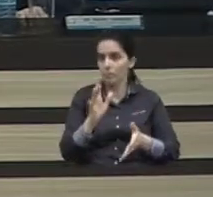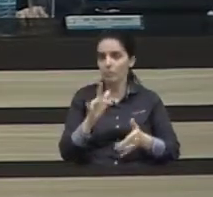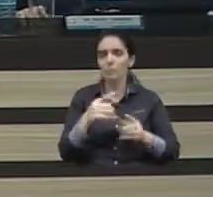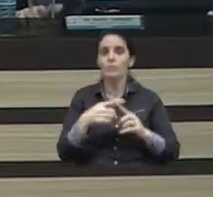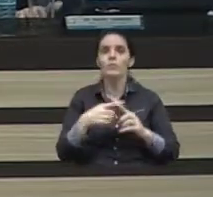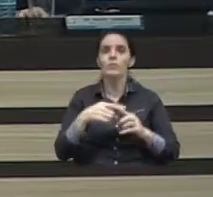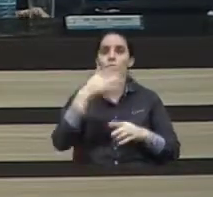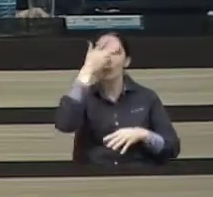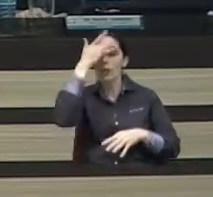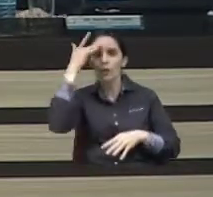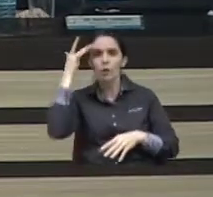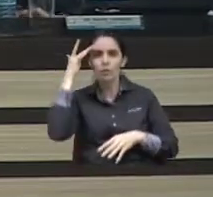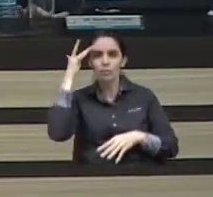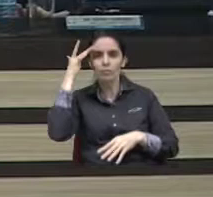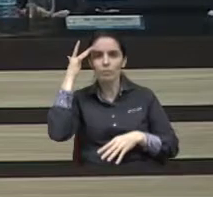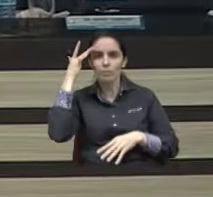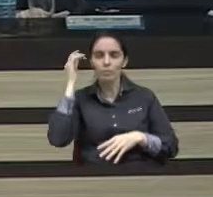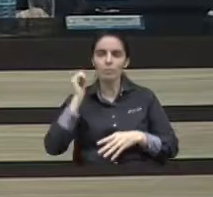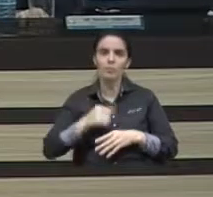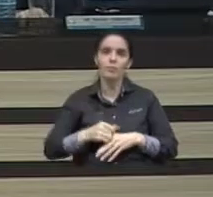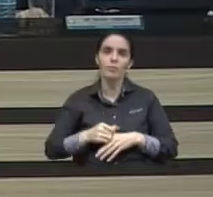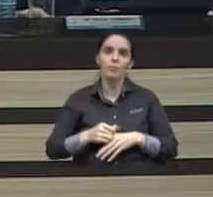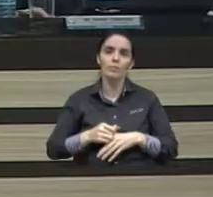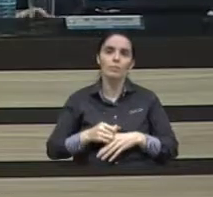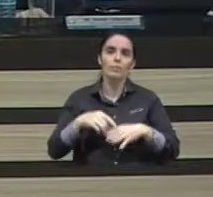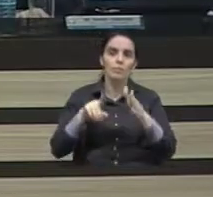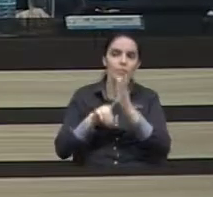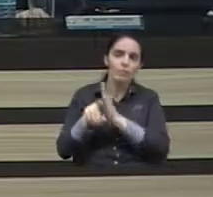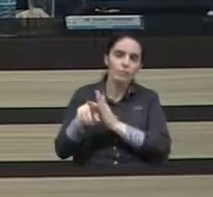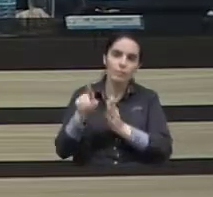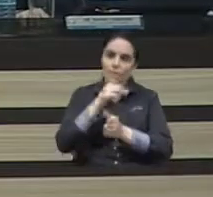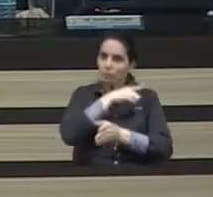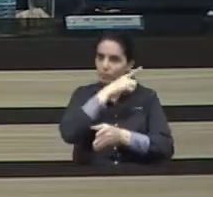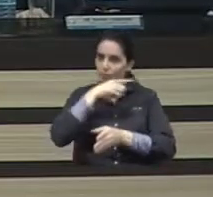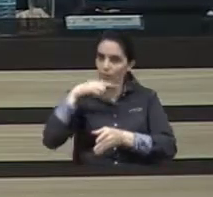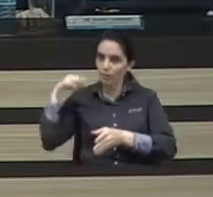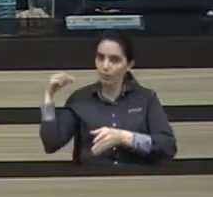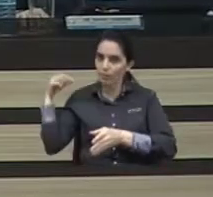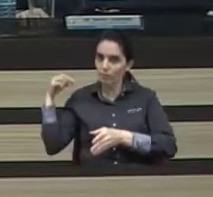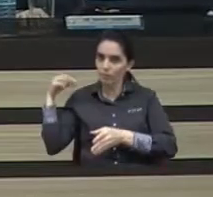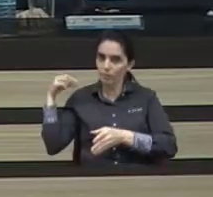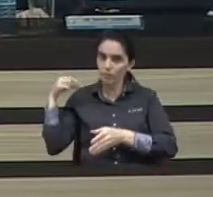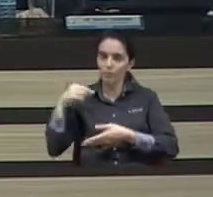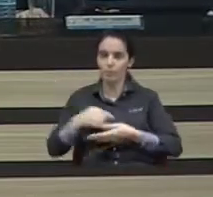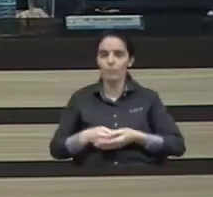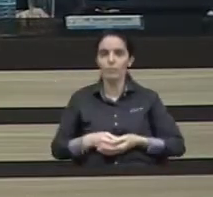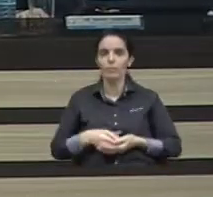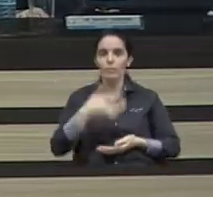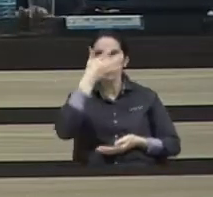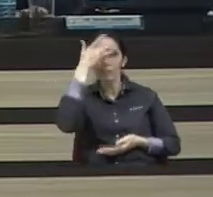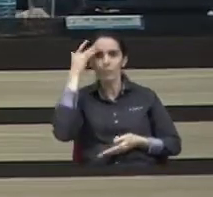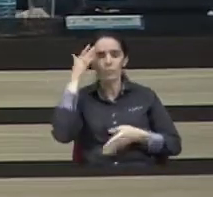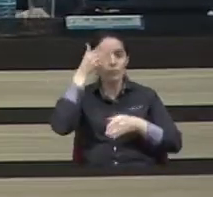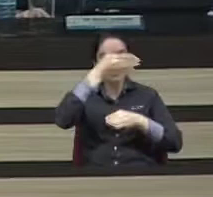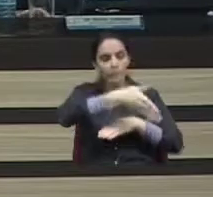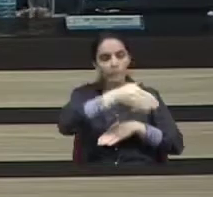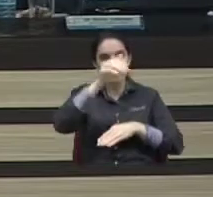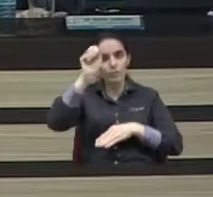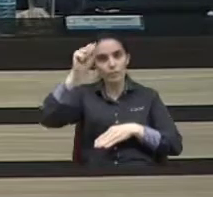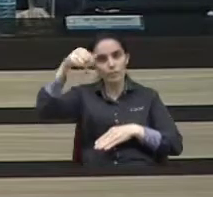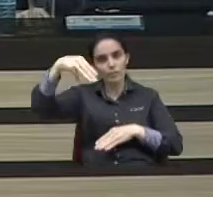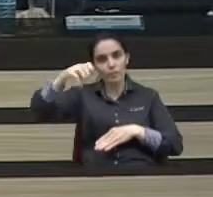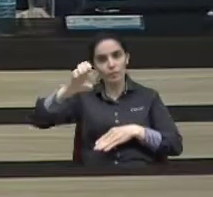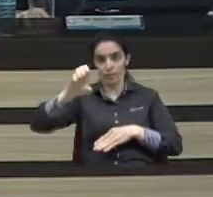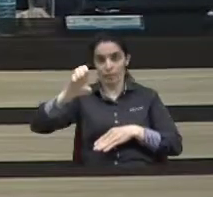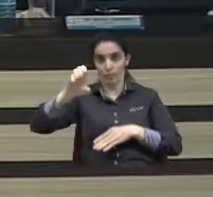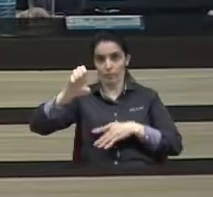chegaram até a mim, né, foram encaminhados para o AMI, e o AMI está sendo regional. Então, se uma pessoa que faz uma cirurgia de cabeça e pescoço, na